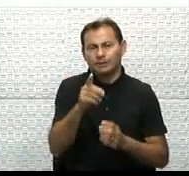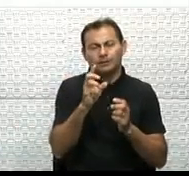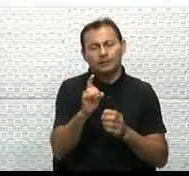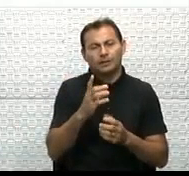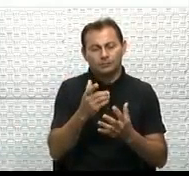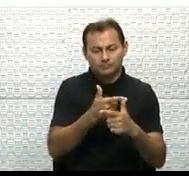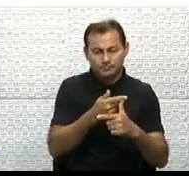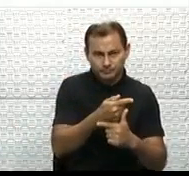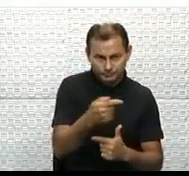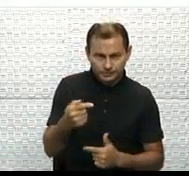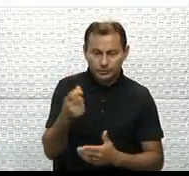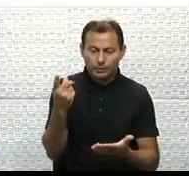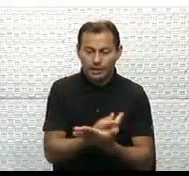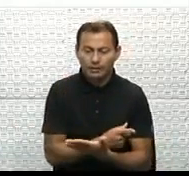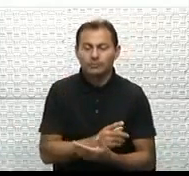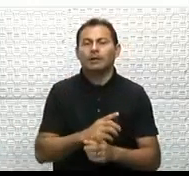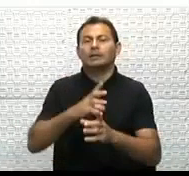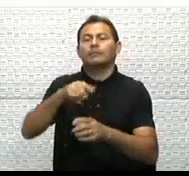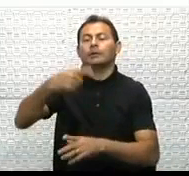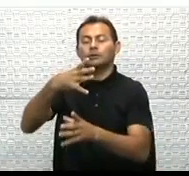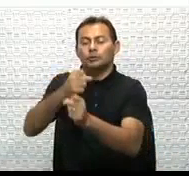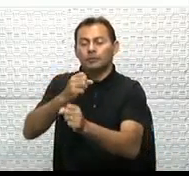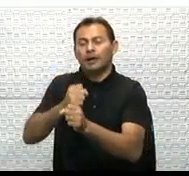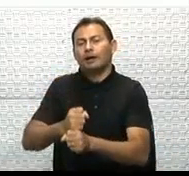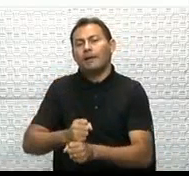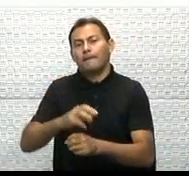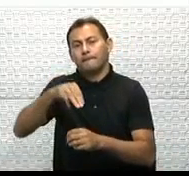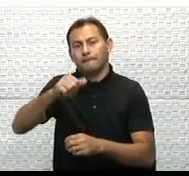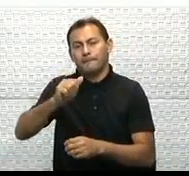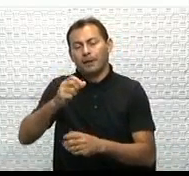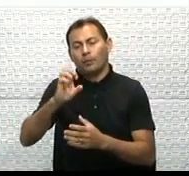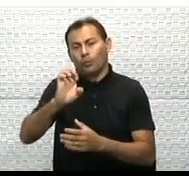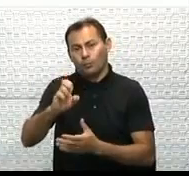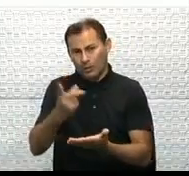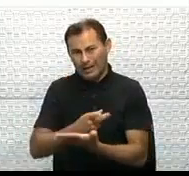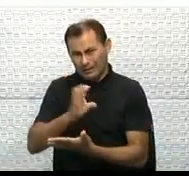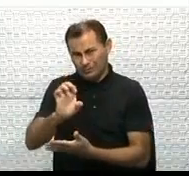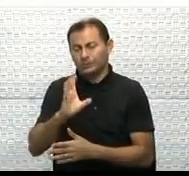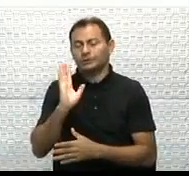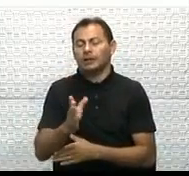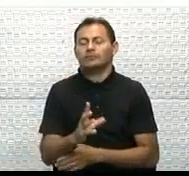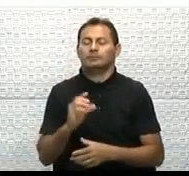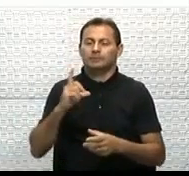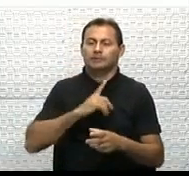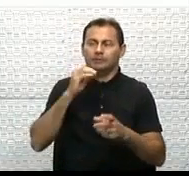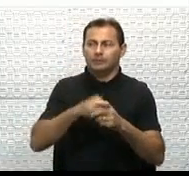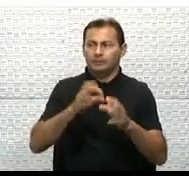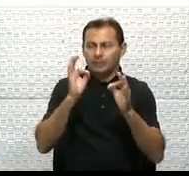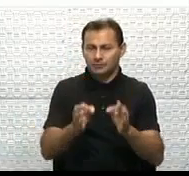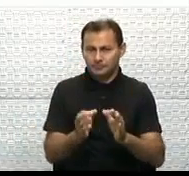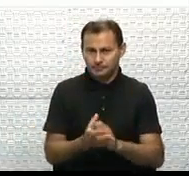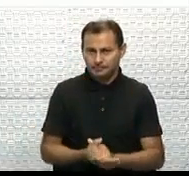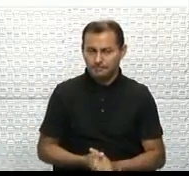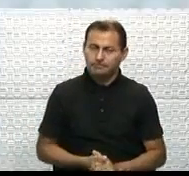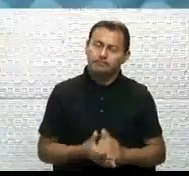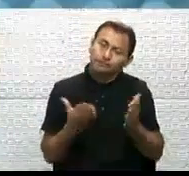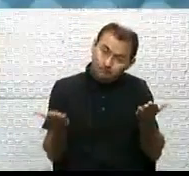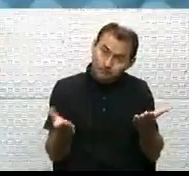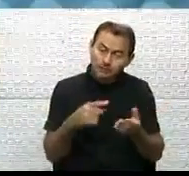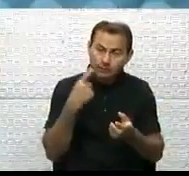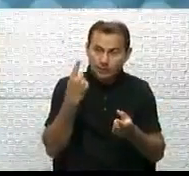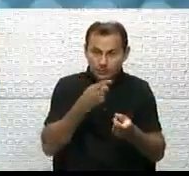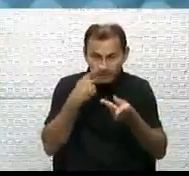apenas subtrair a margem de erro e somar depois a margem de erro, que também já foi estabelecida. E assim